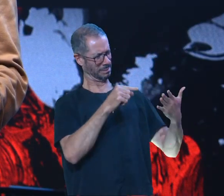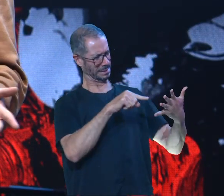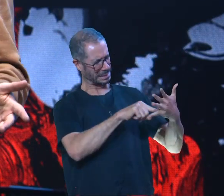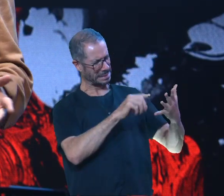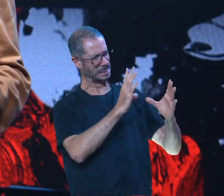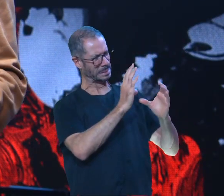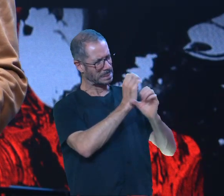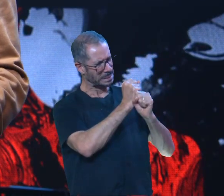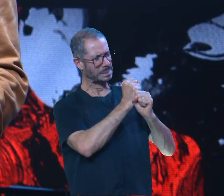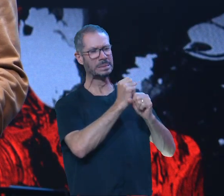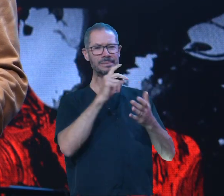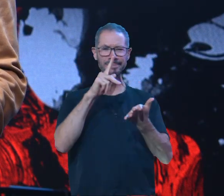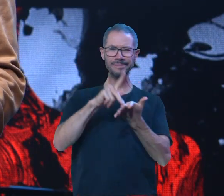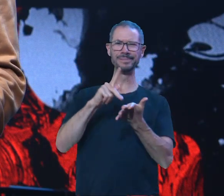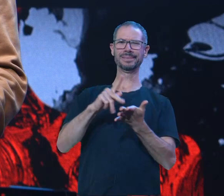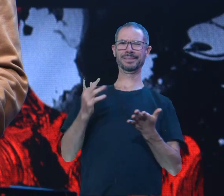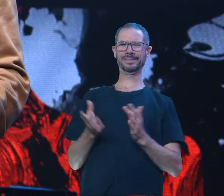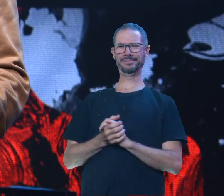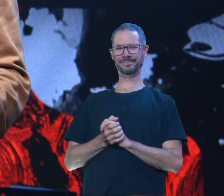É ou não é verdade?